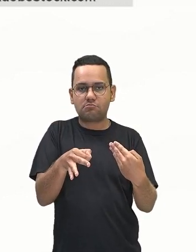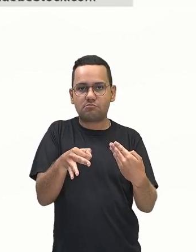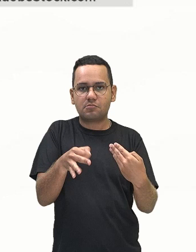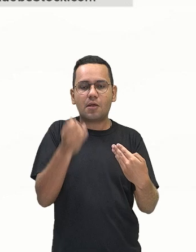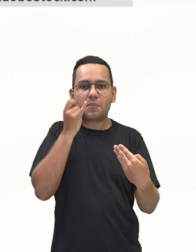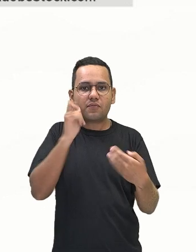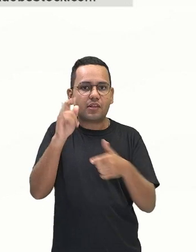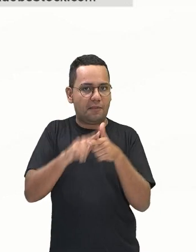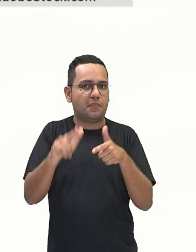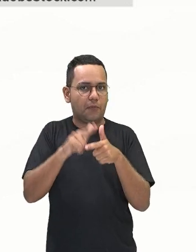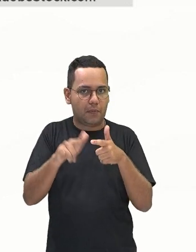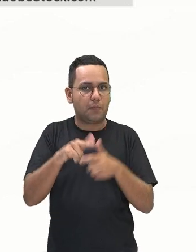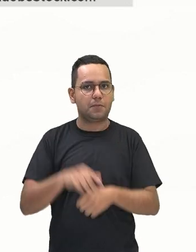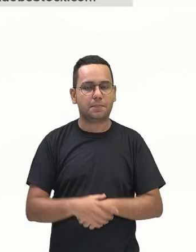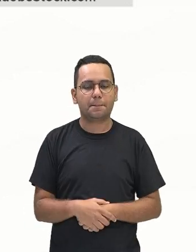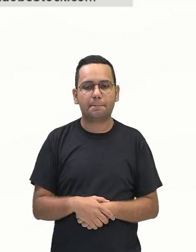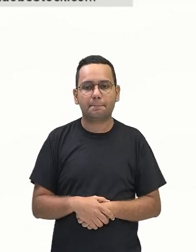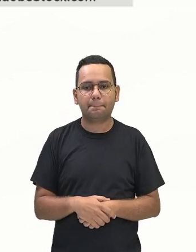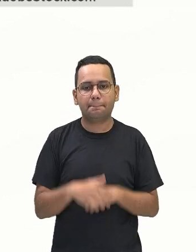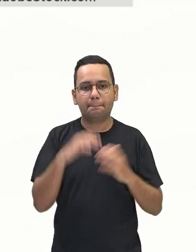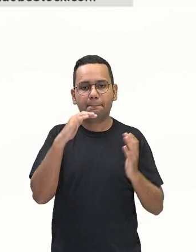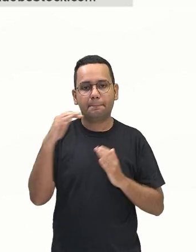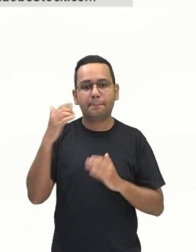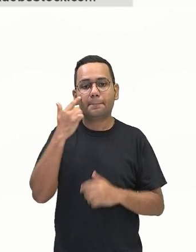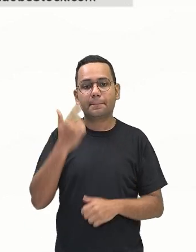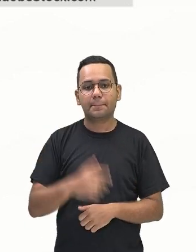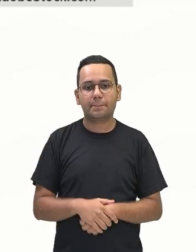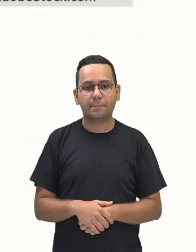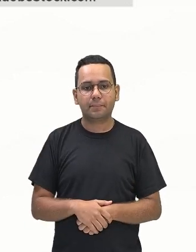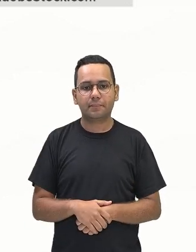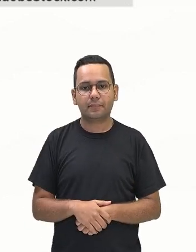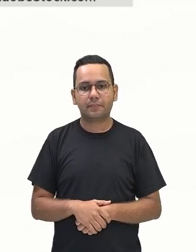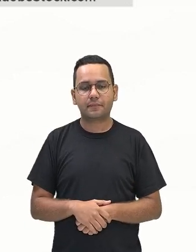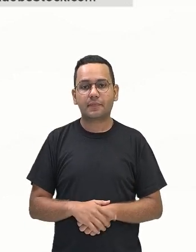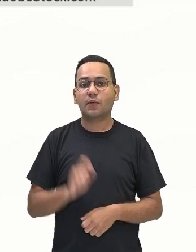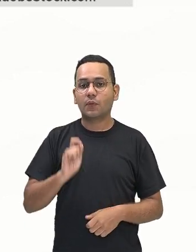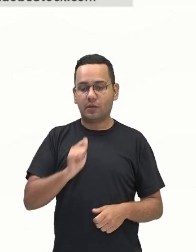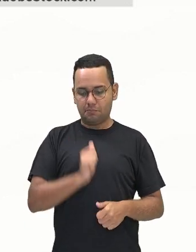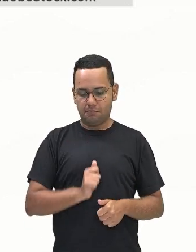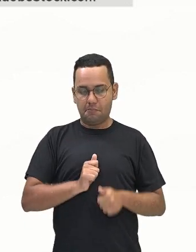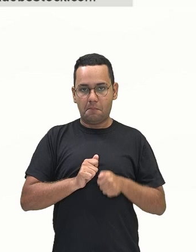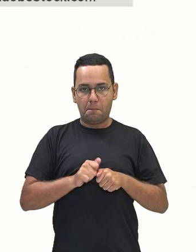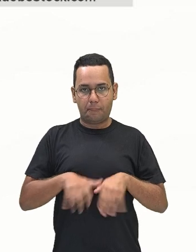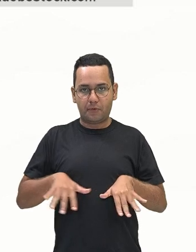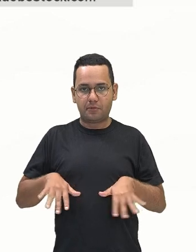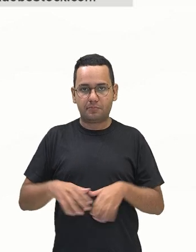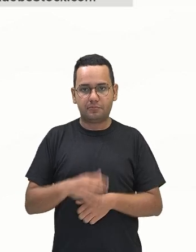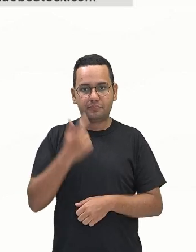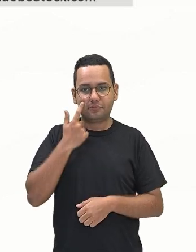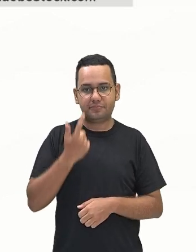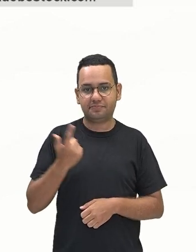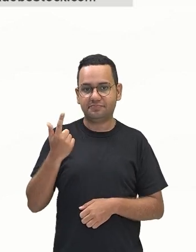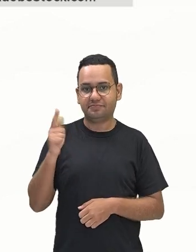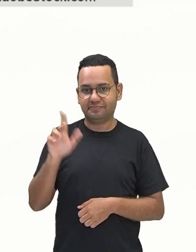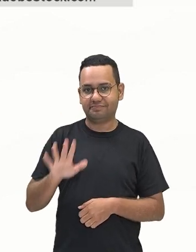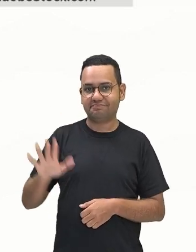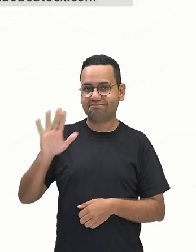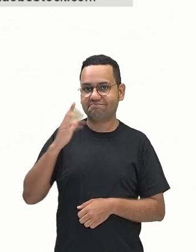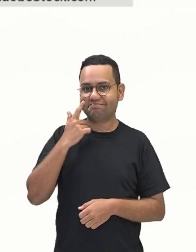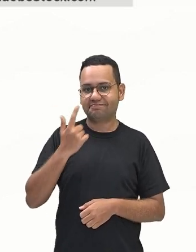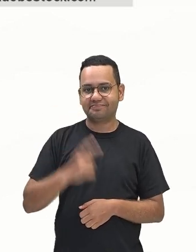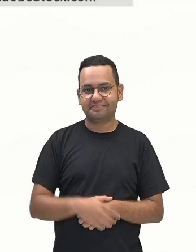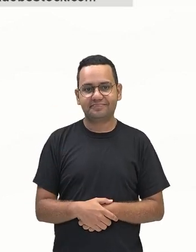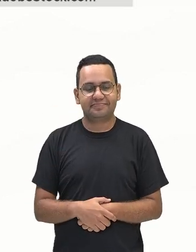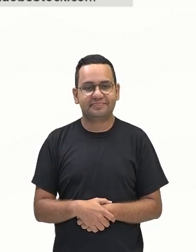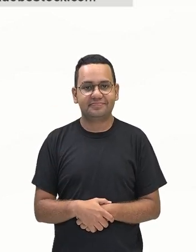Vamos agora ver quando causa ali diarreia. A diarreia, olha só a ilustração, tá?